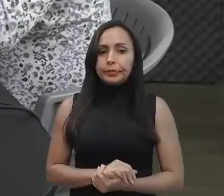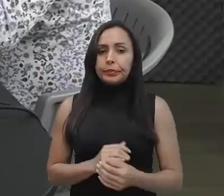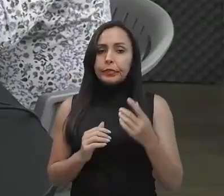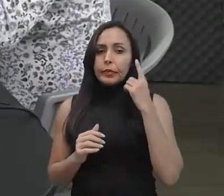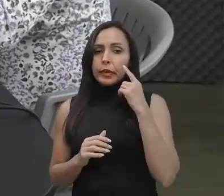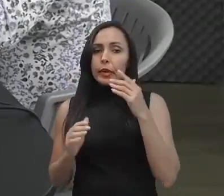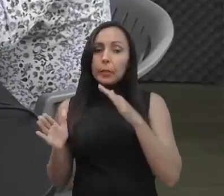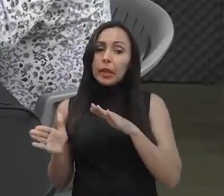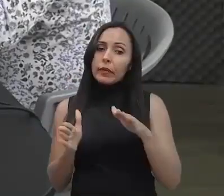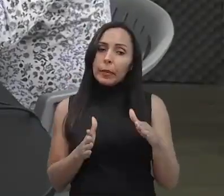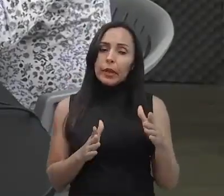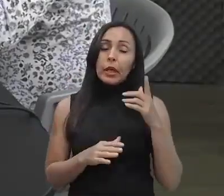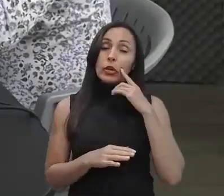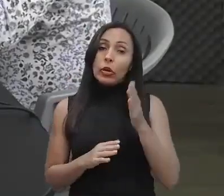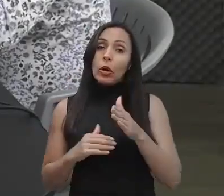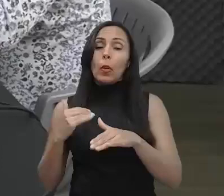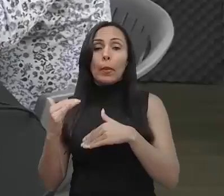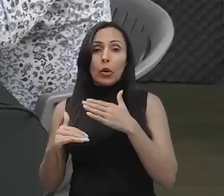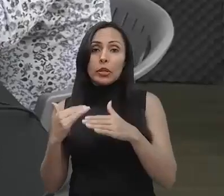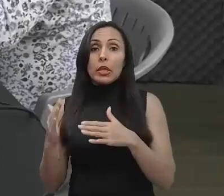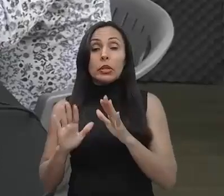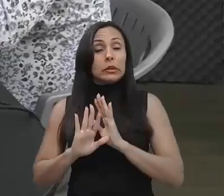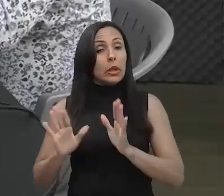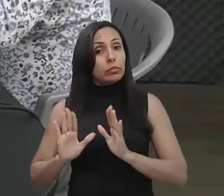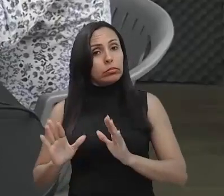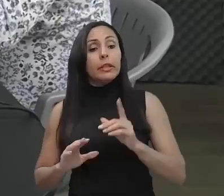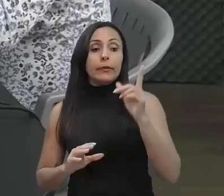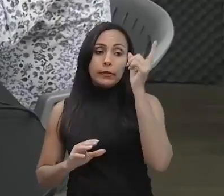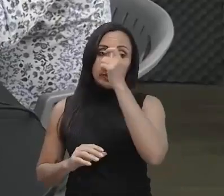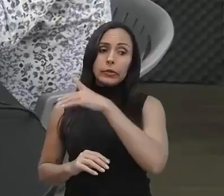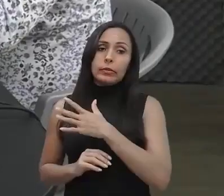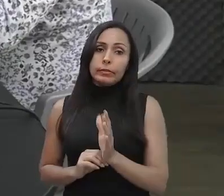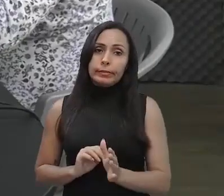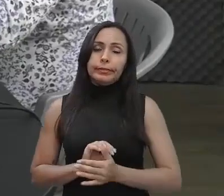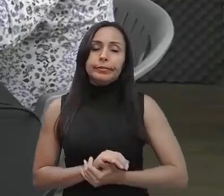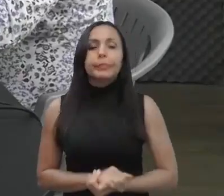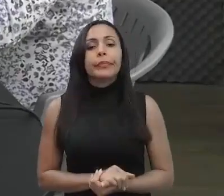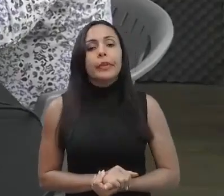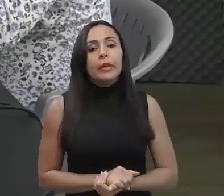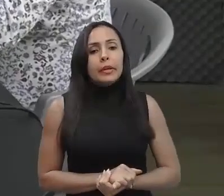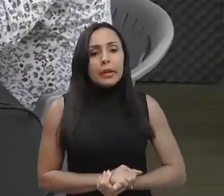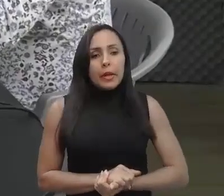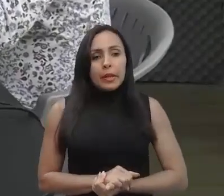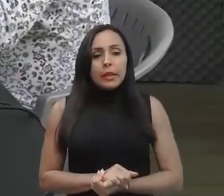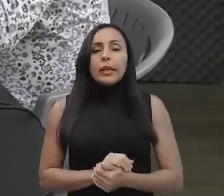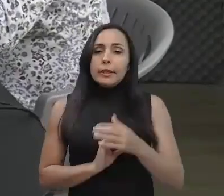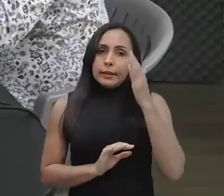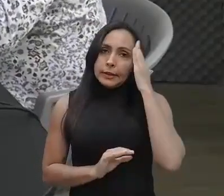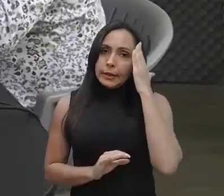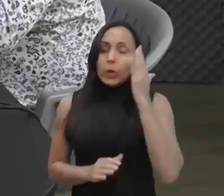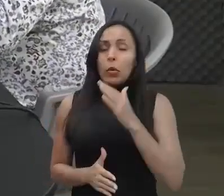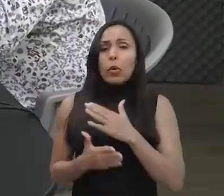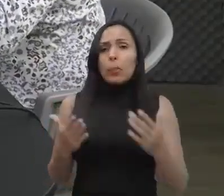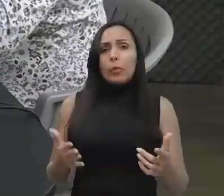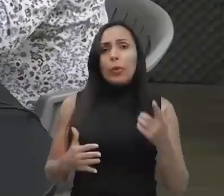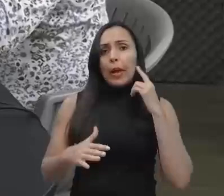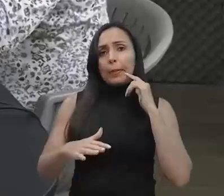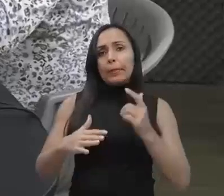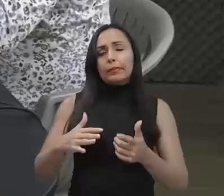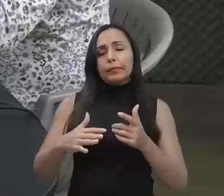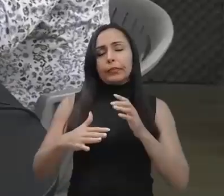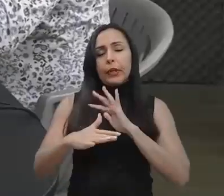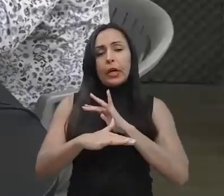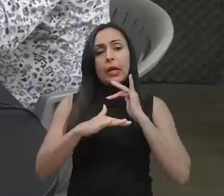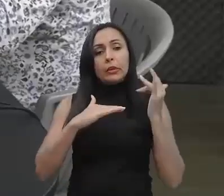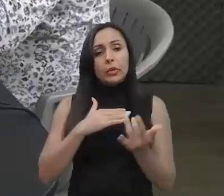já o processo já é meio já é meio diferente entendi e como é esse conteúdo de mídia social hoje da secretaria é basicamente